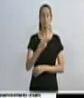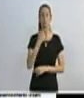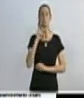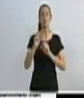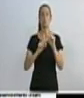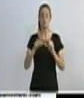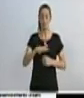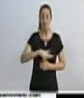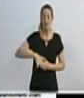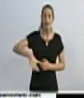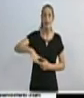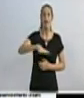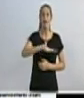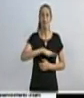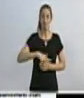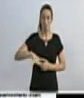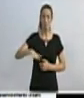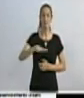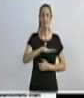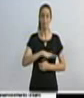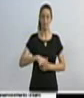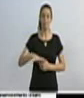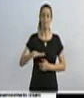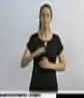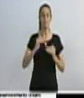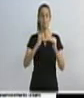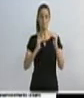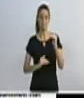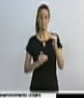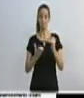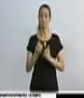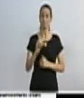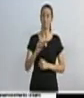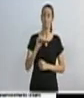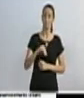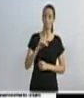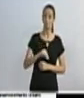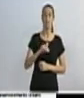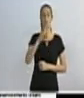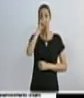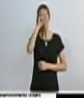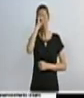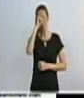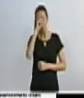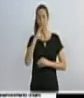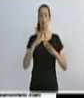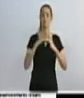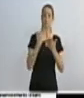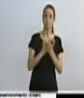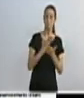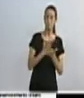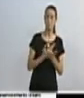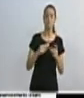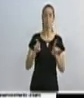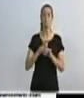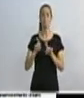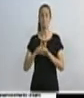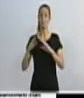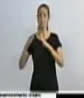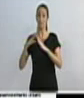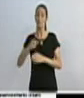área crítica, área localizada não inferior a 60 metros, de hospitais, clínicas, escolas, creches e